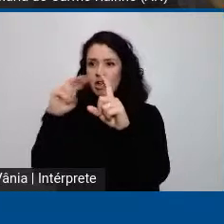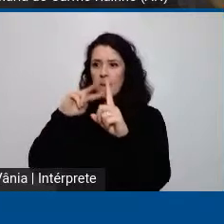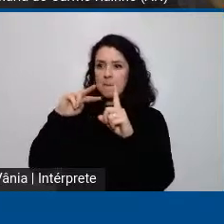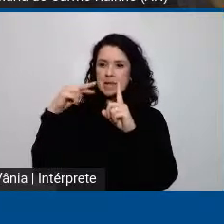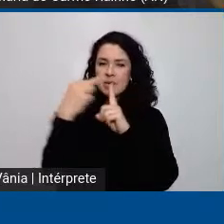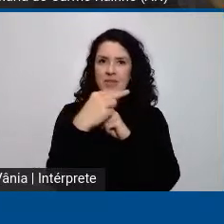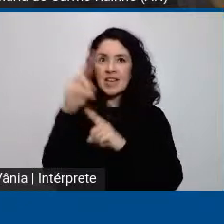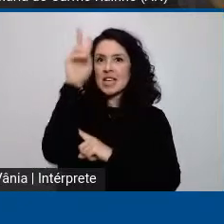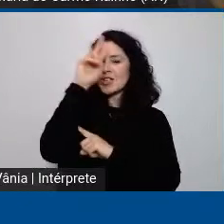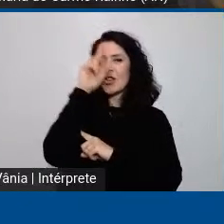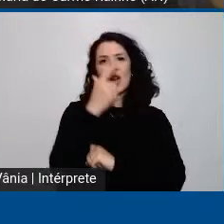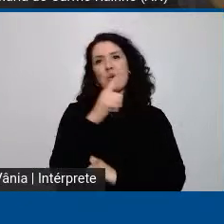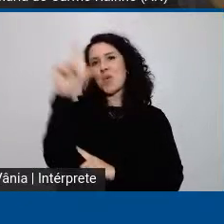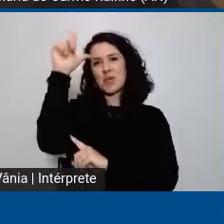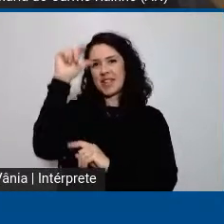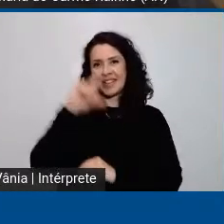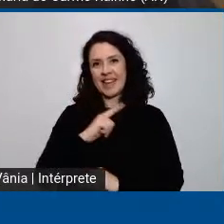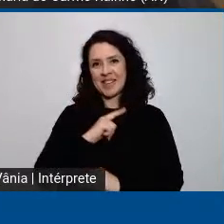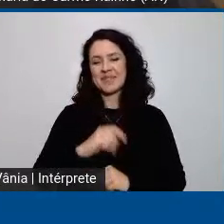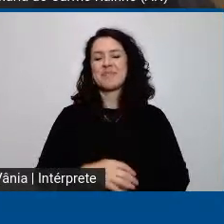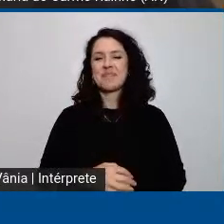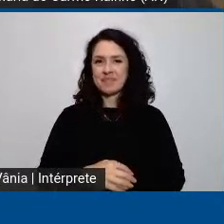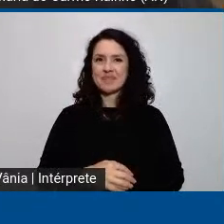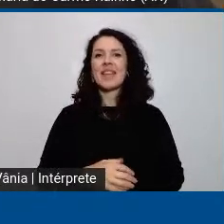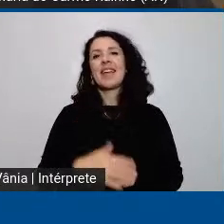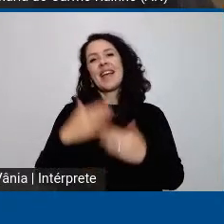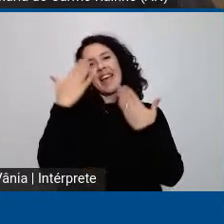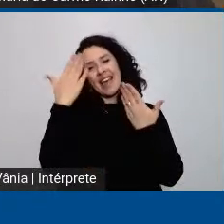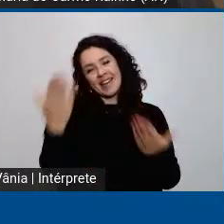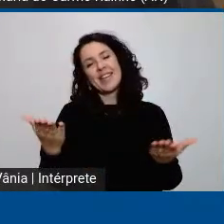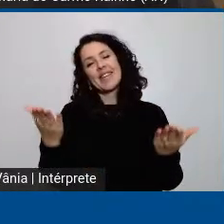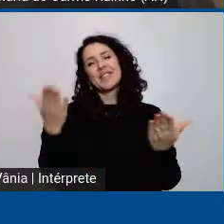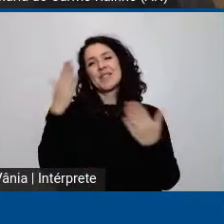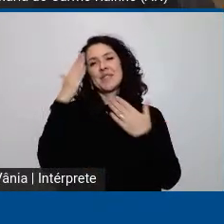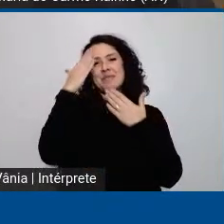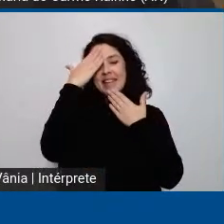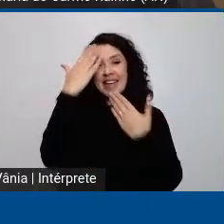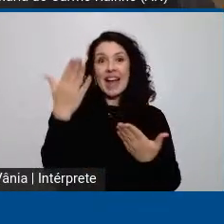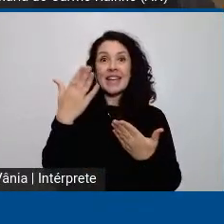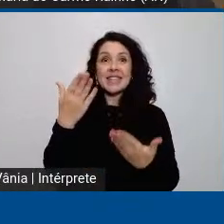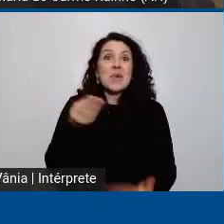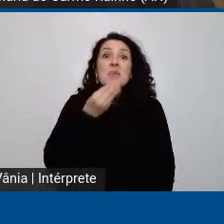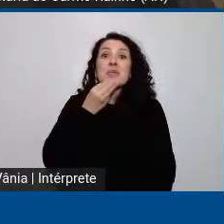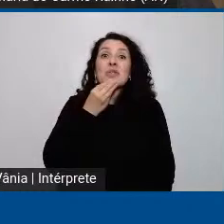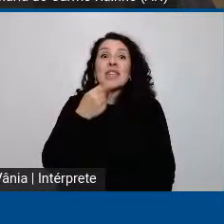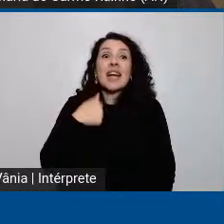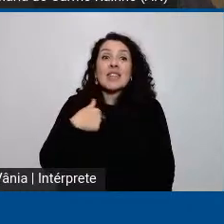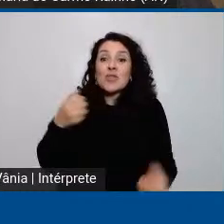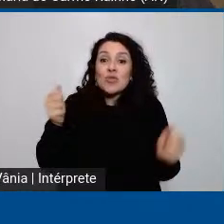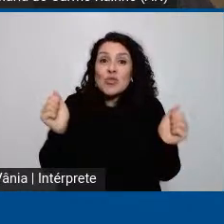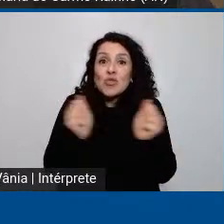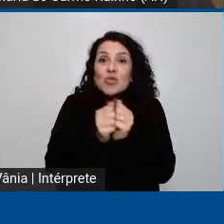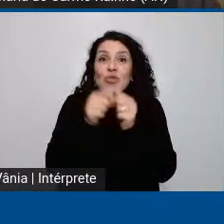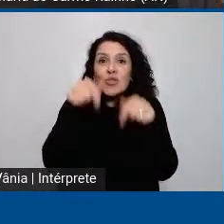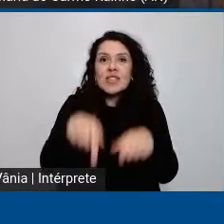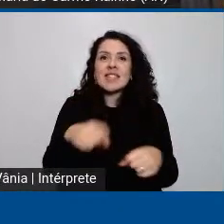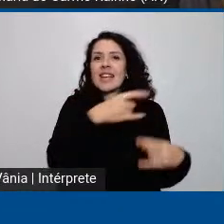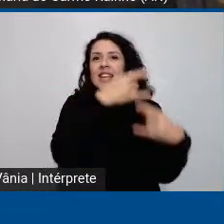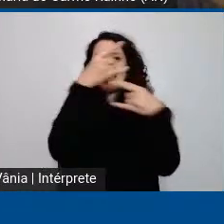da fotografia. É isso. Muito obrigado pela oportunidade de estar junto com vocês nesse